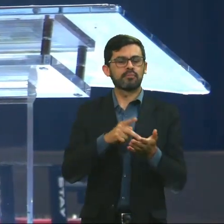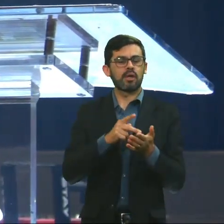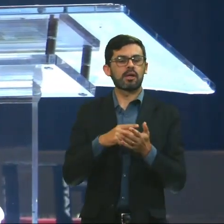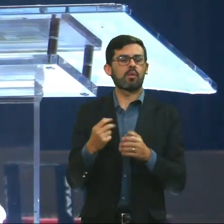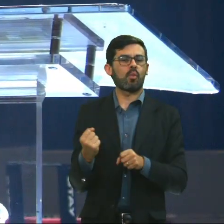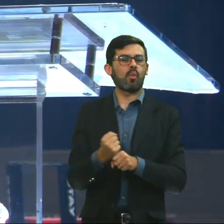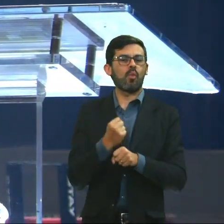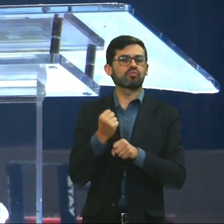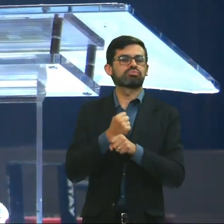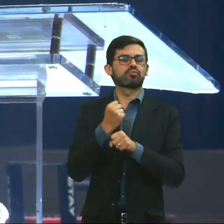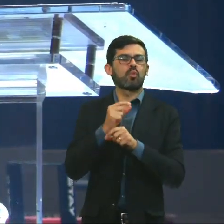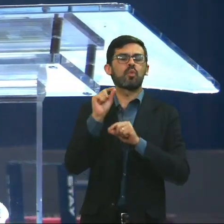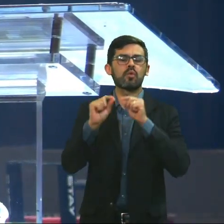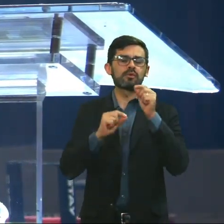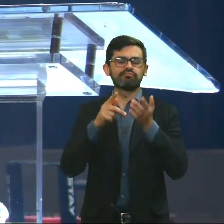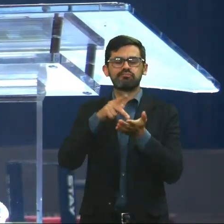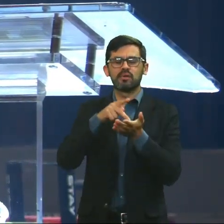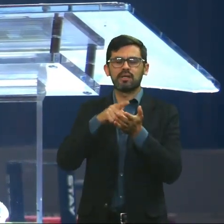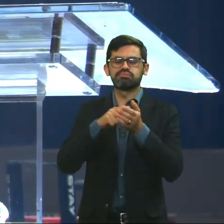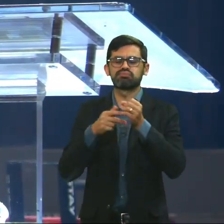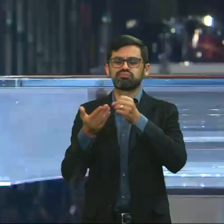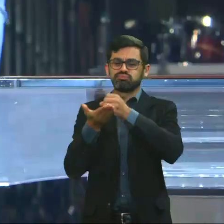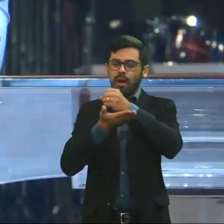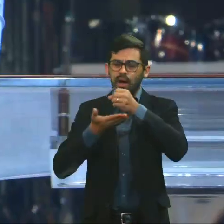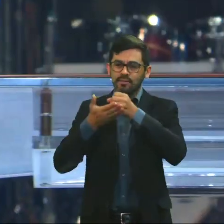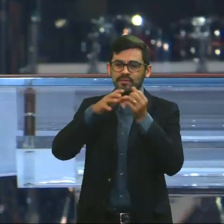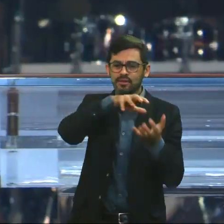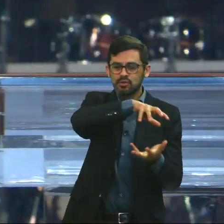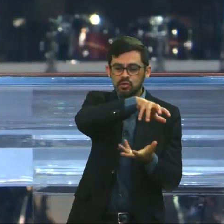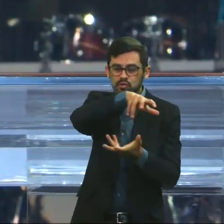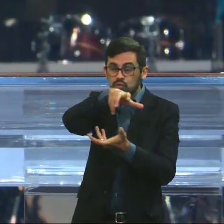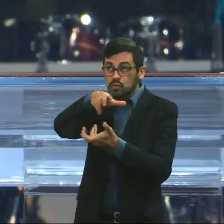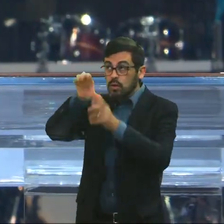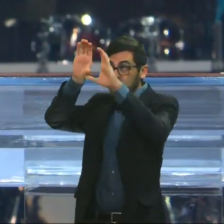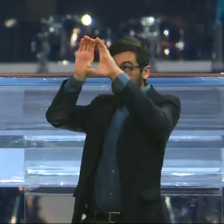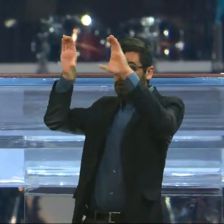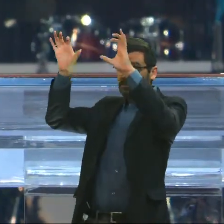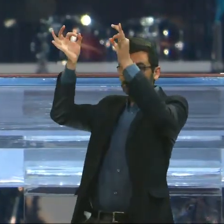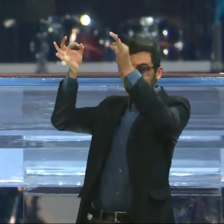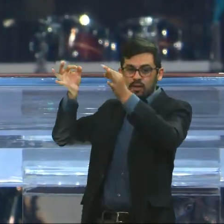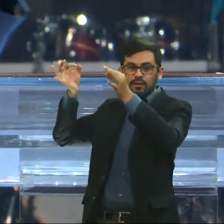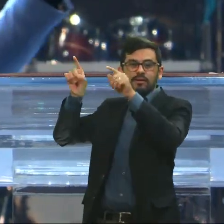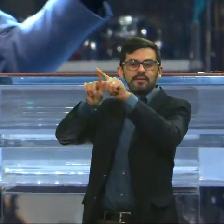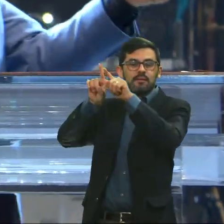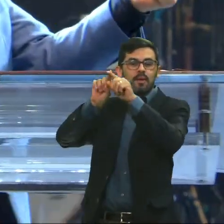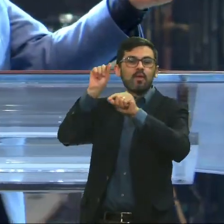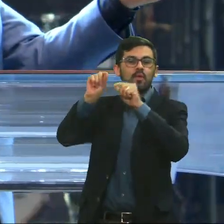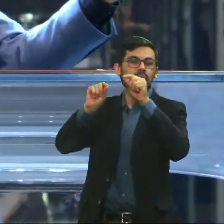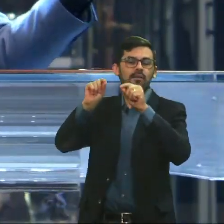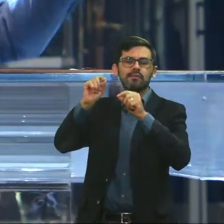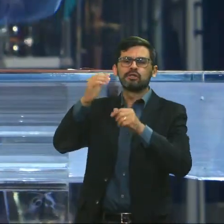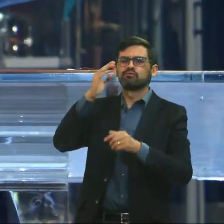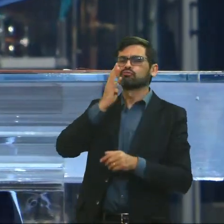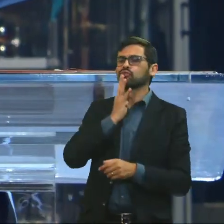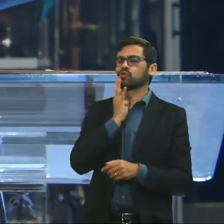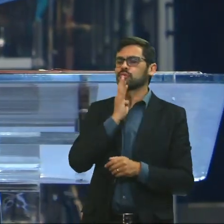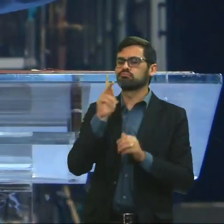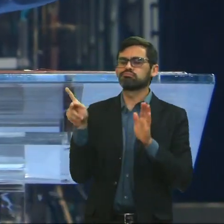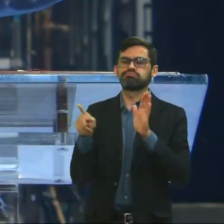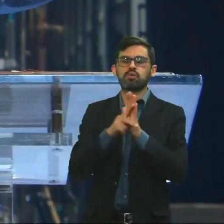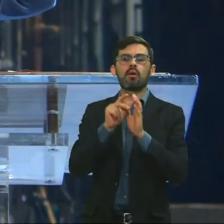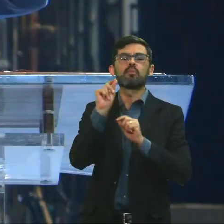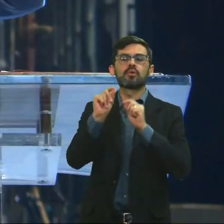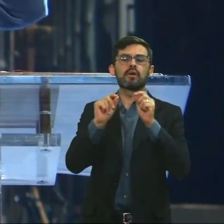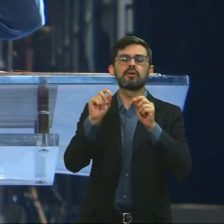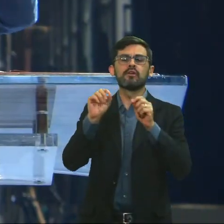construiu, estabeleceu os alicerces da terra, pôs o céu no seu lugar, e mediante ao seu conhecimento, ela fez